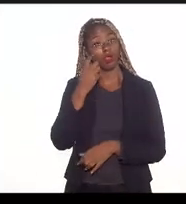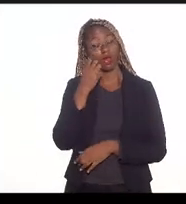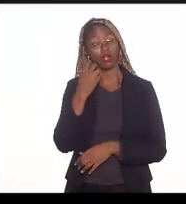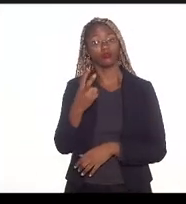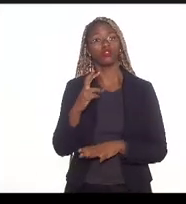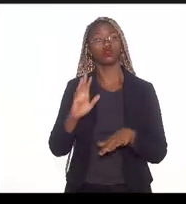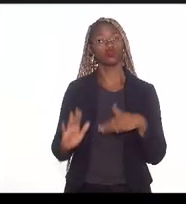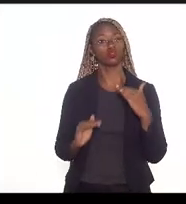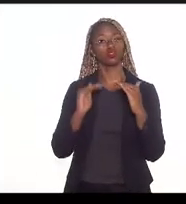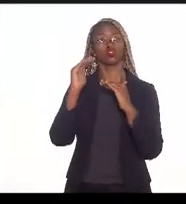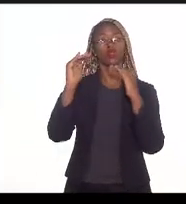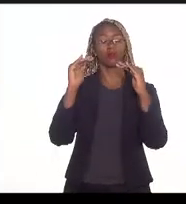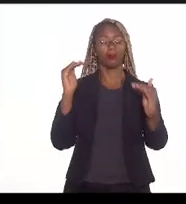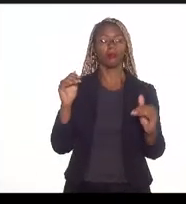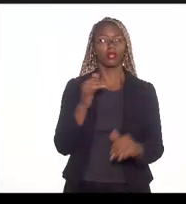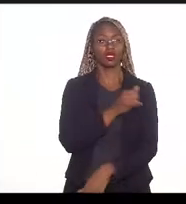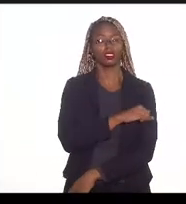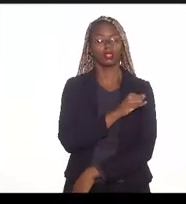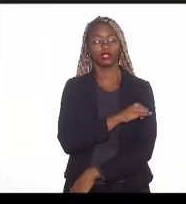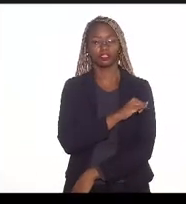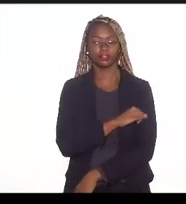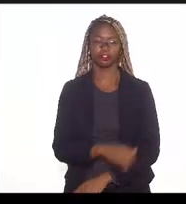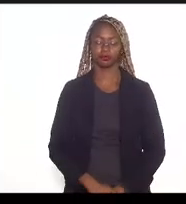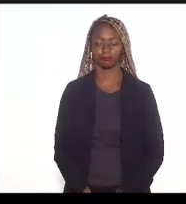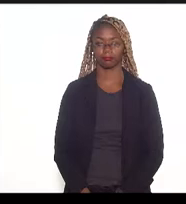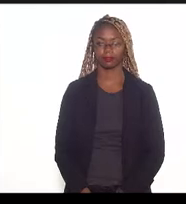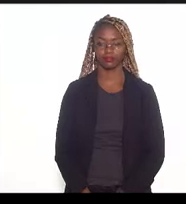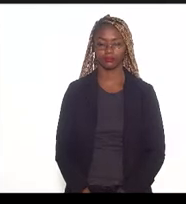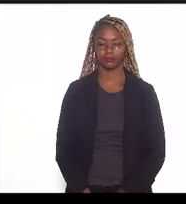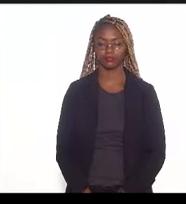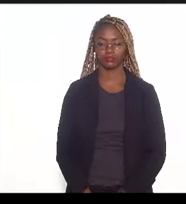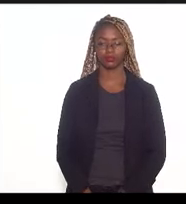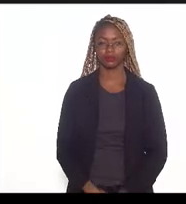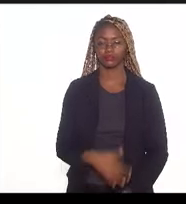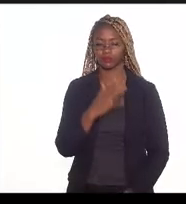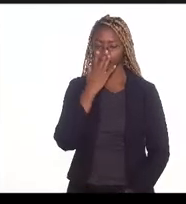está se preparando para atender o máximo de empresas possível.